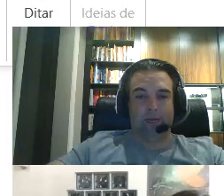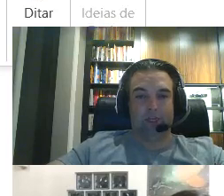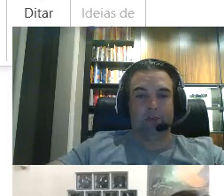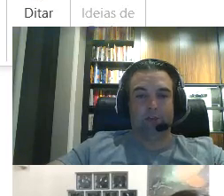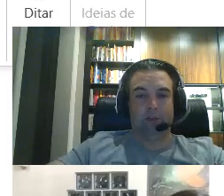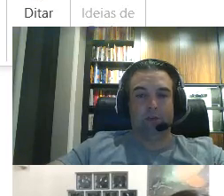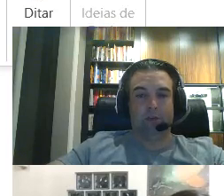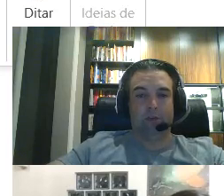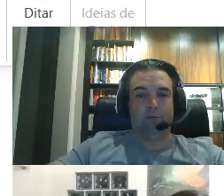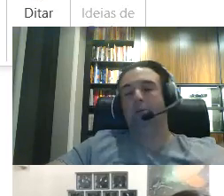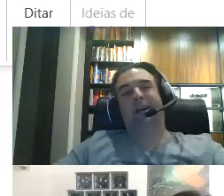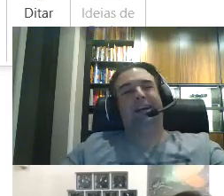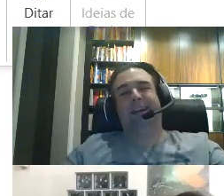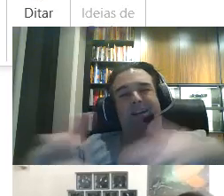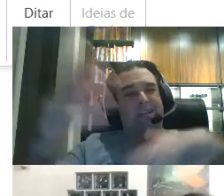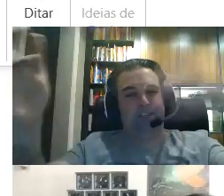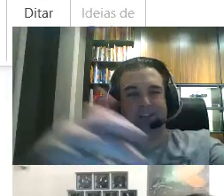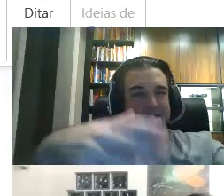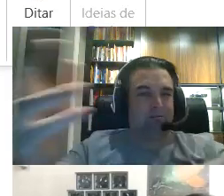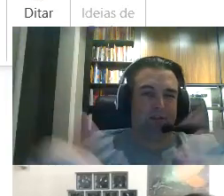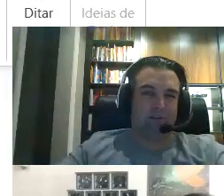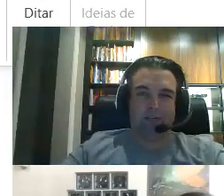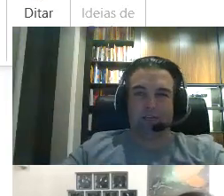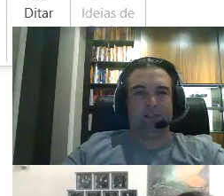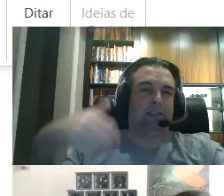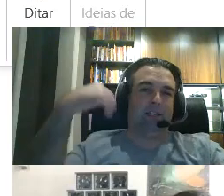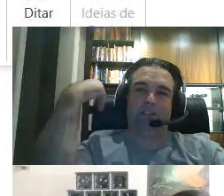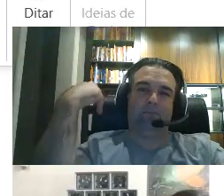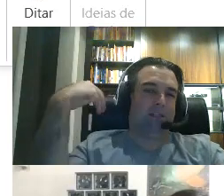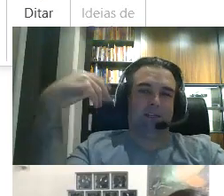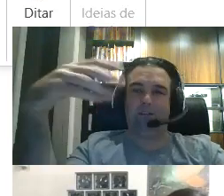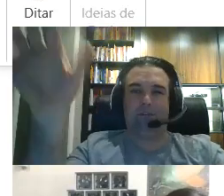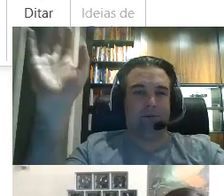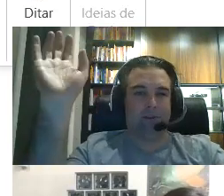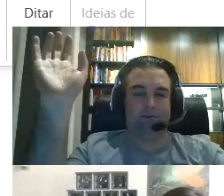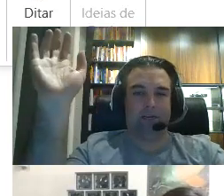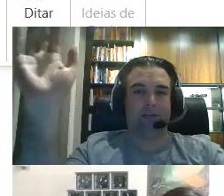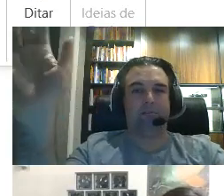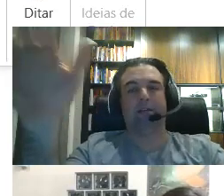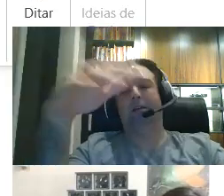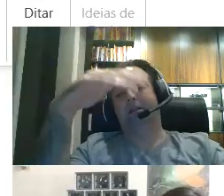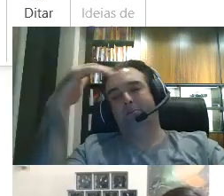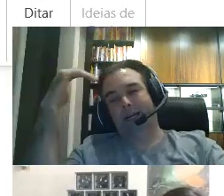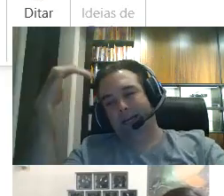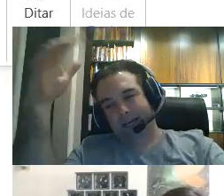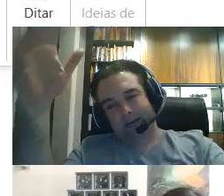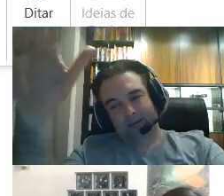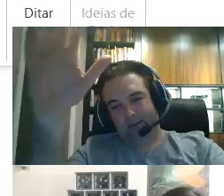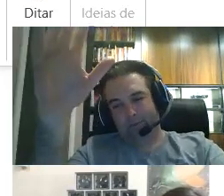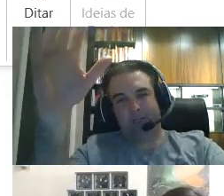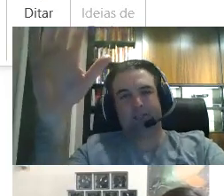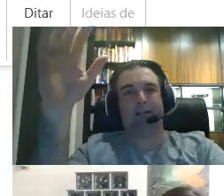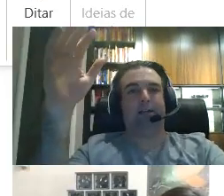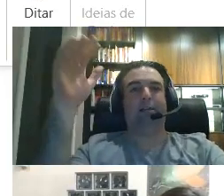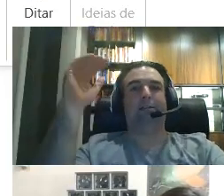Uma enchente terrível. É aquela enchente que tem toda hora aqui na cidade, que metade vai para baixo d'água. Tem uma galera aí